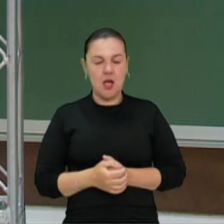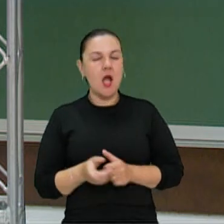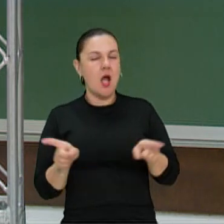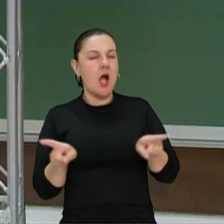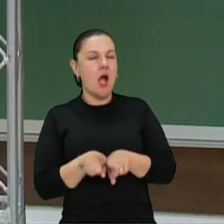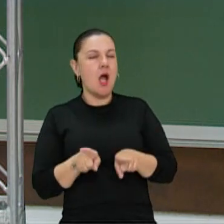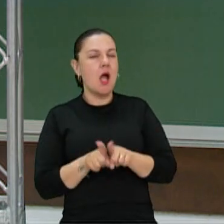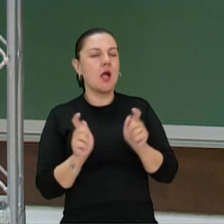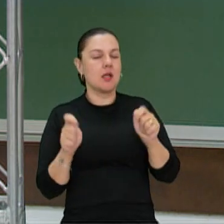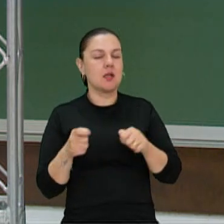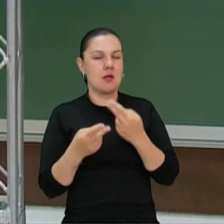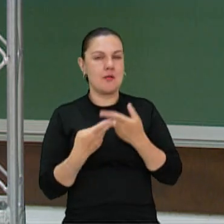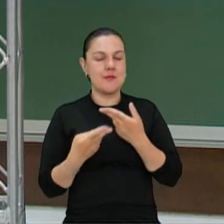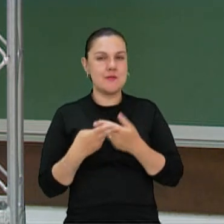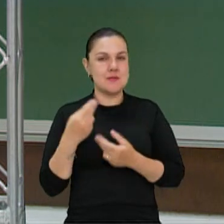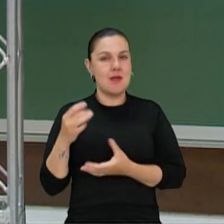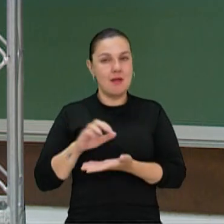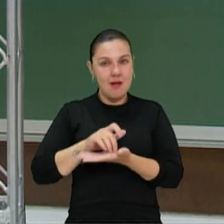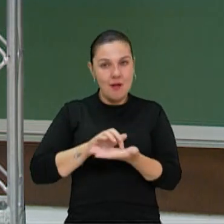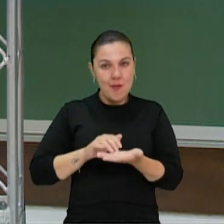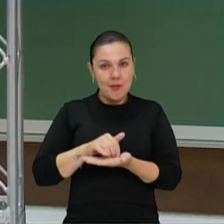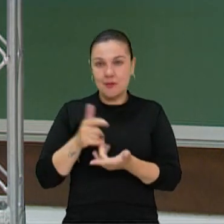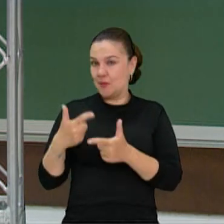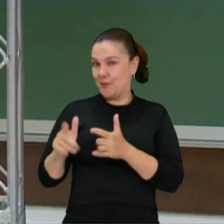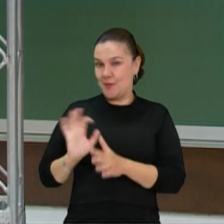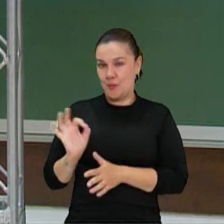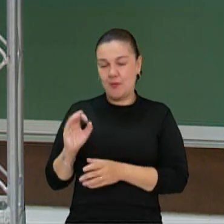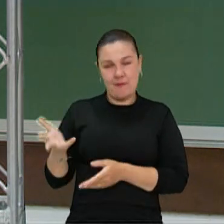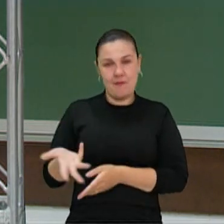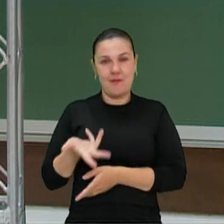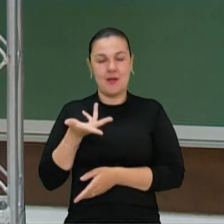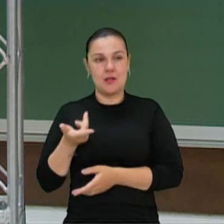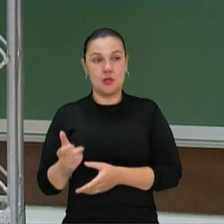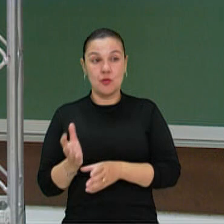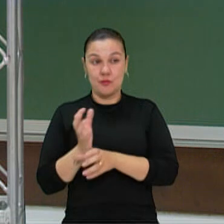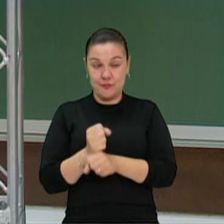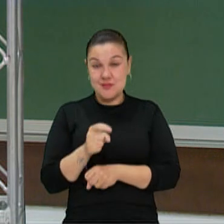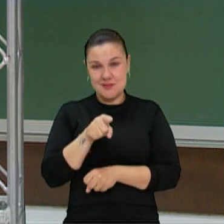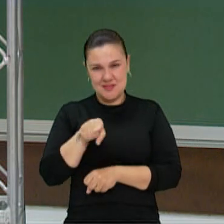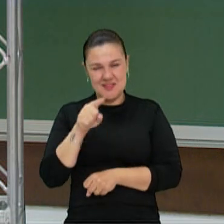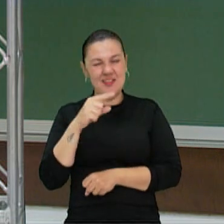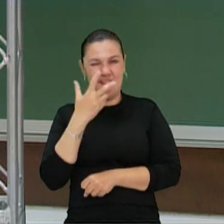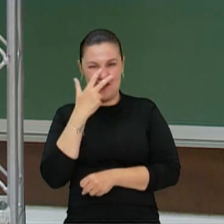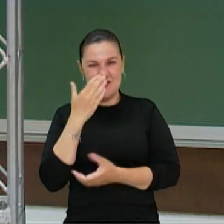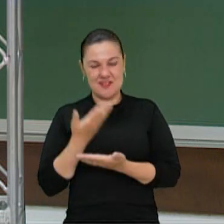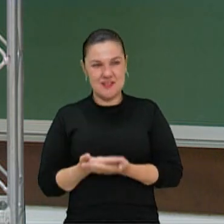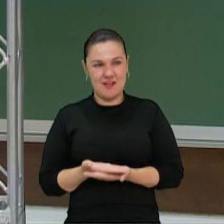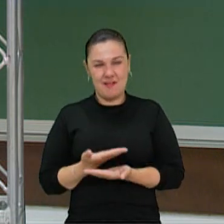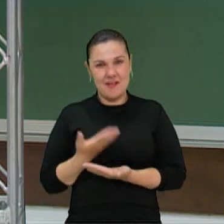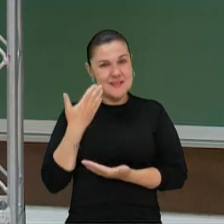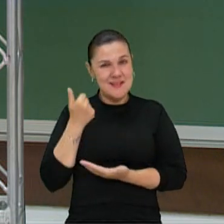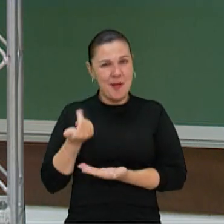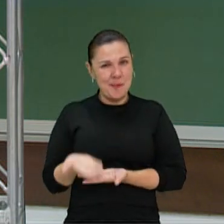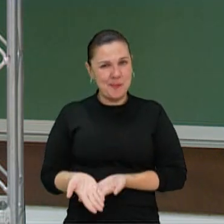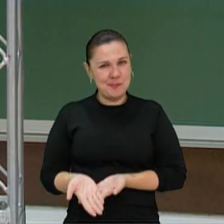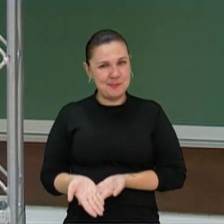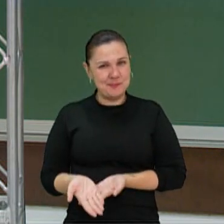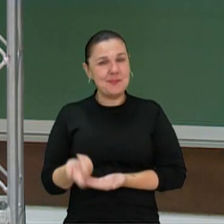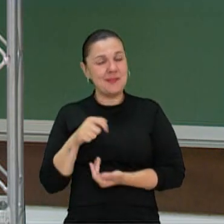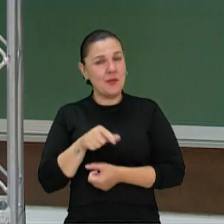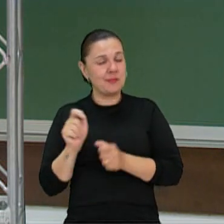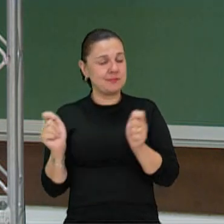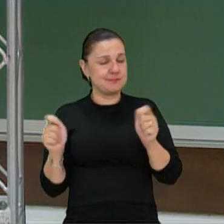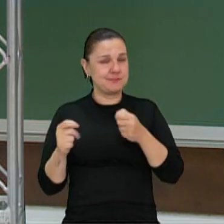usar a calculadora, tá? A calculadora facilita aí. Porque como é adição, eu acredito que todos vocês sabem fazer, a calculadora é um recurso que pode